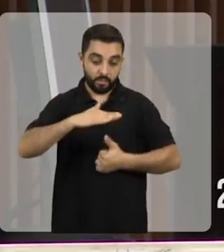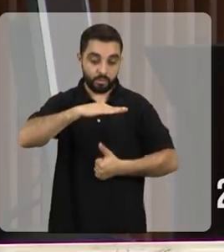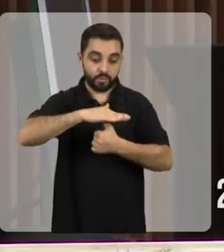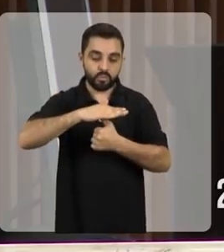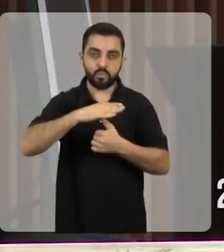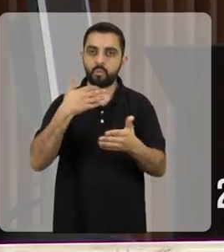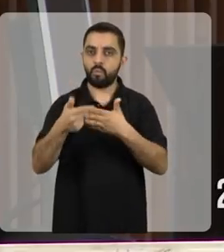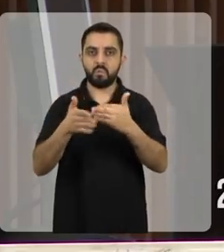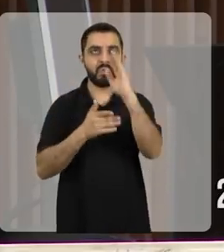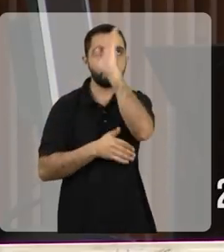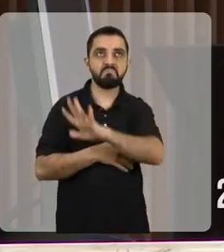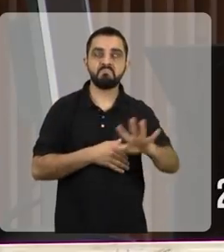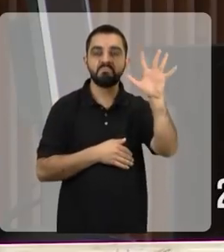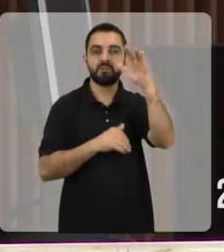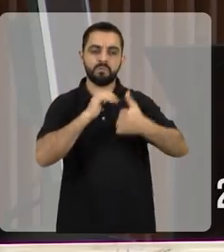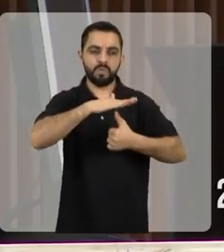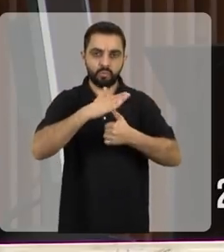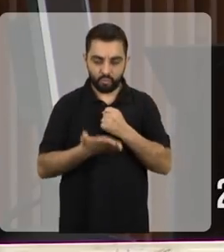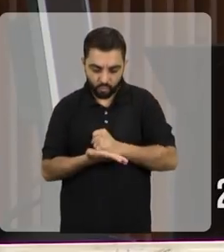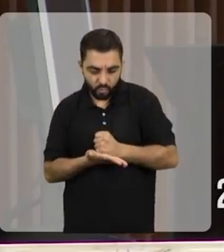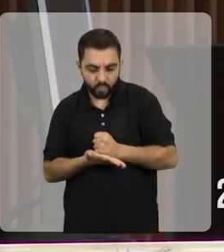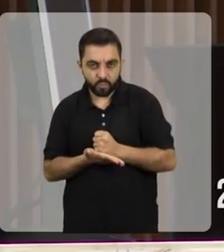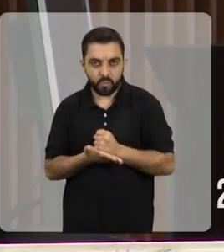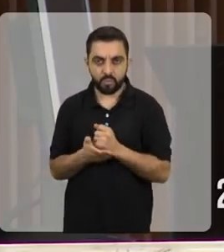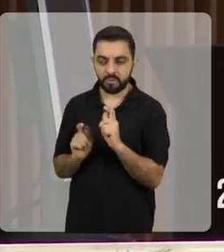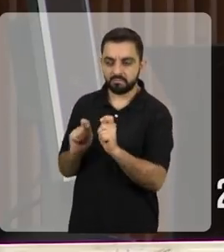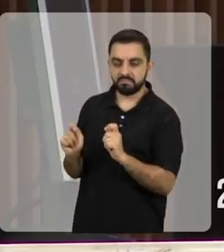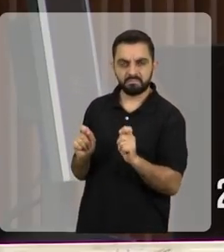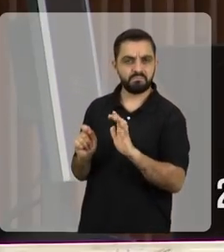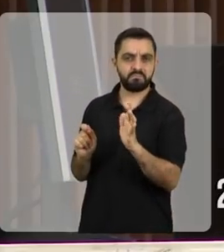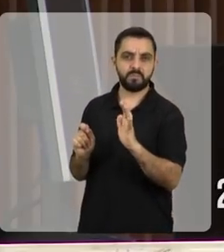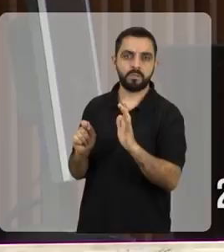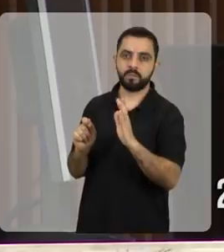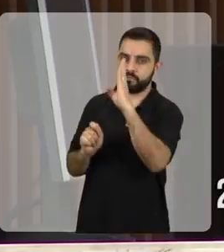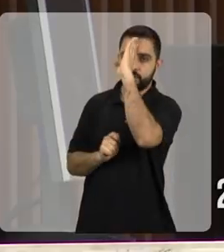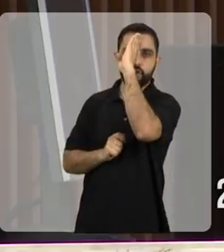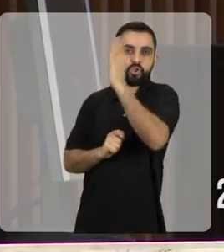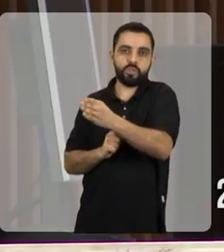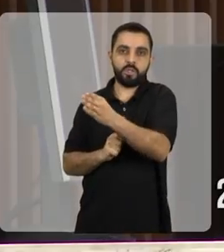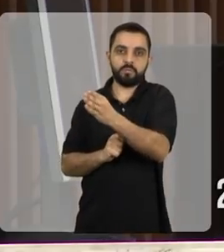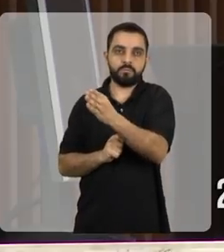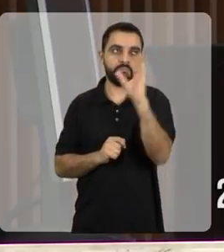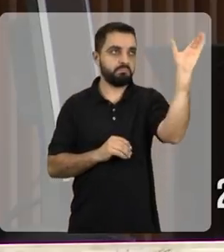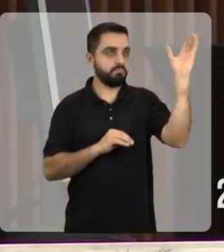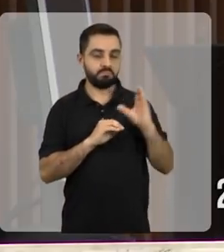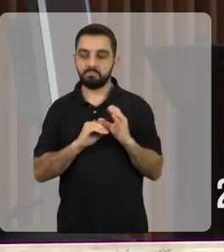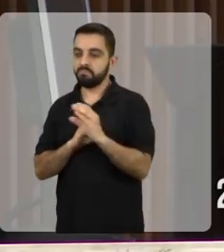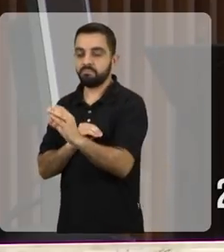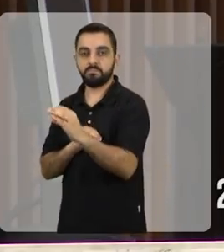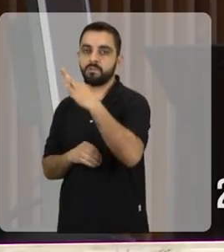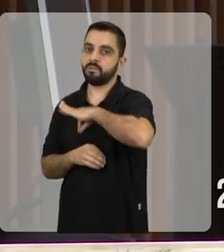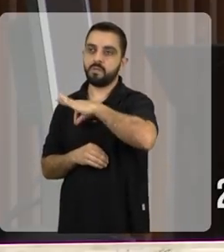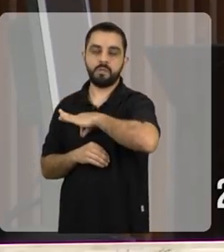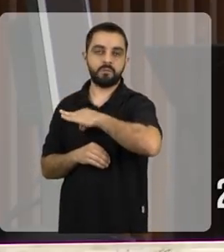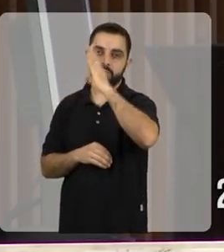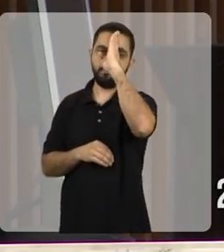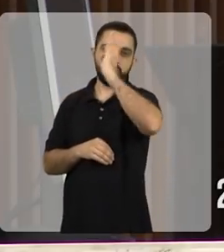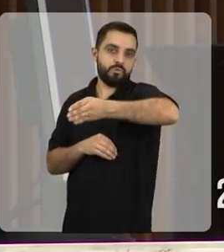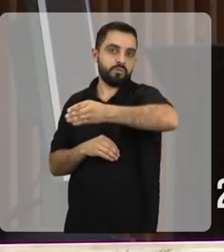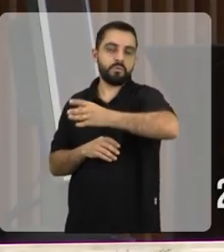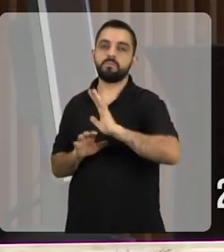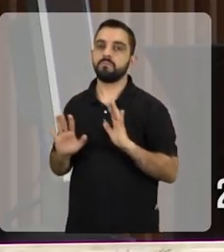nenhum reitor do brasil tem qualquer gestão é aquilo que nós chamamos no orçamento carimbado do orçamento centralizado